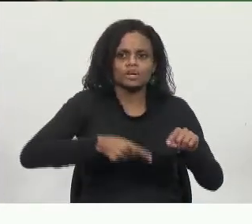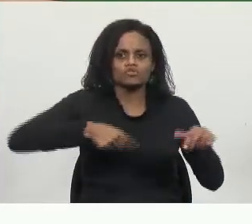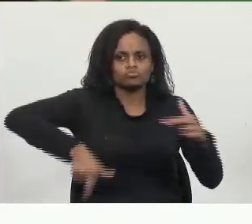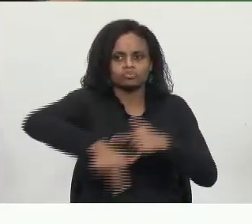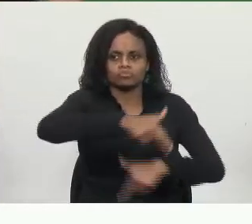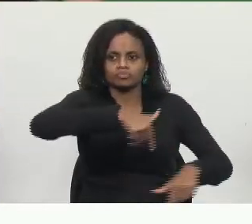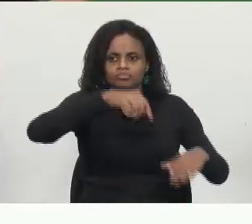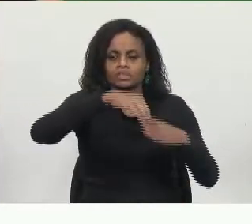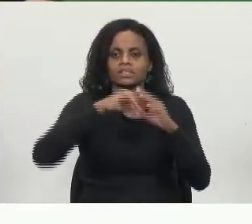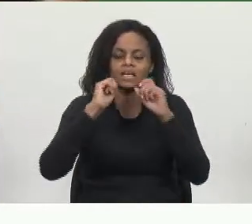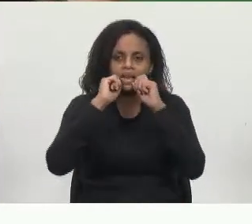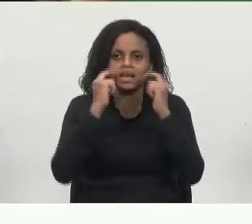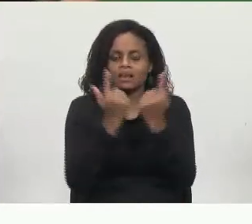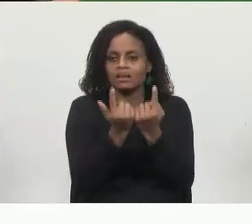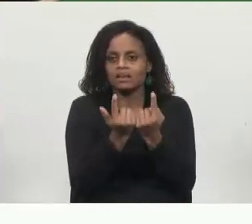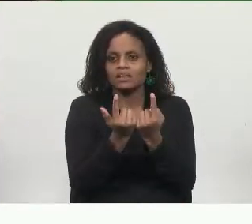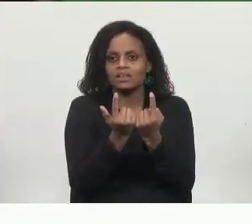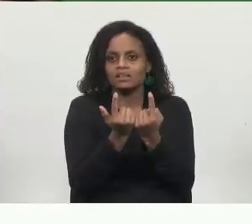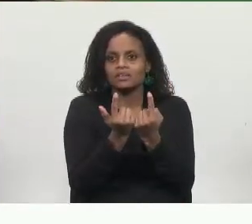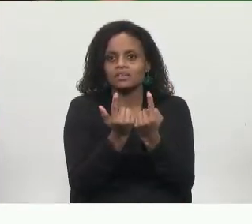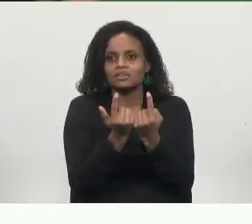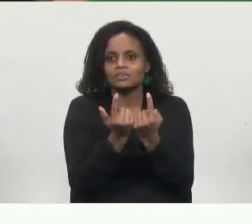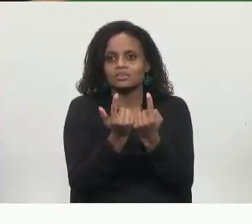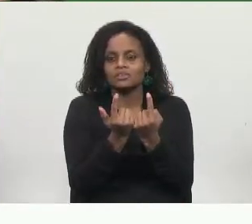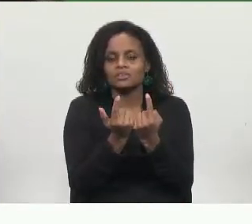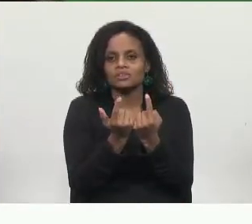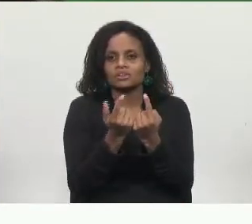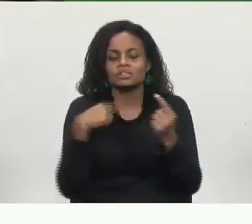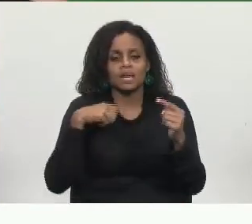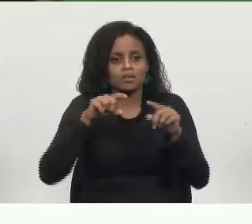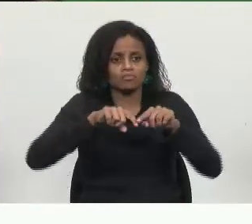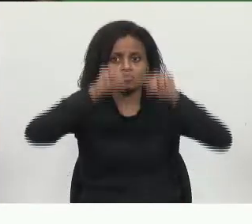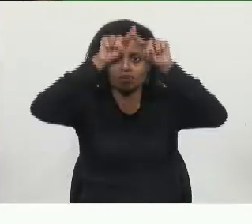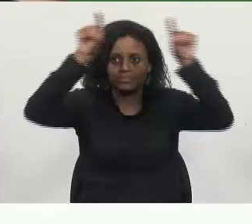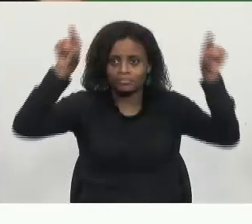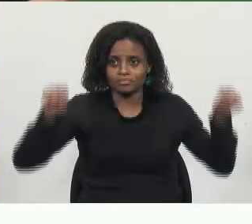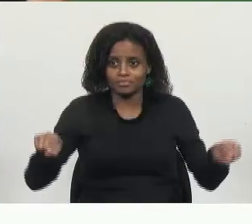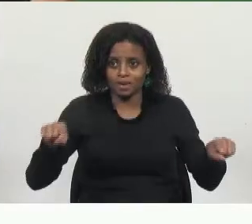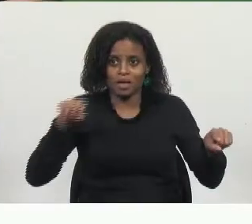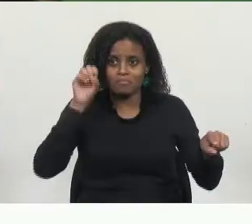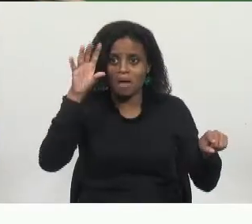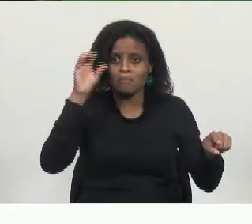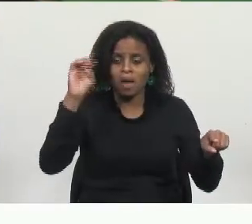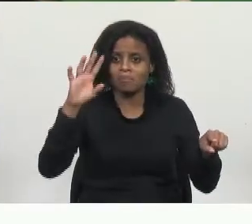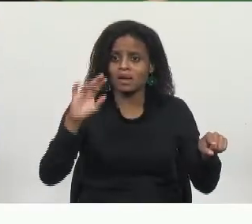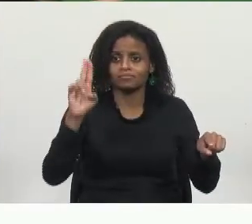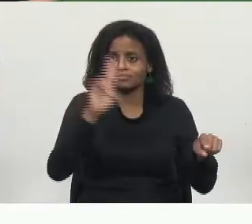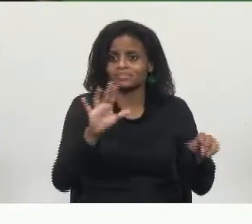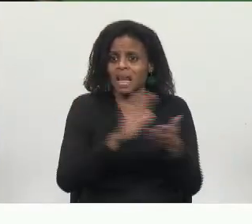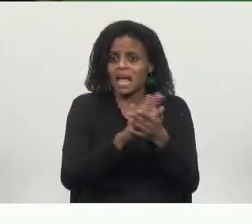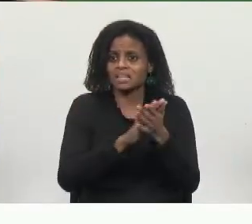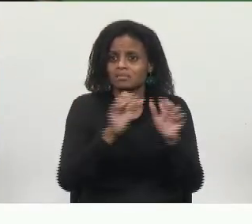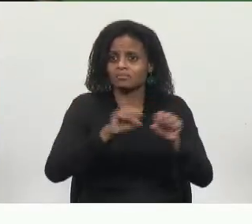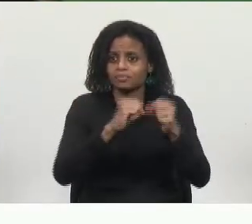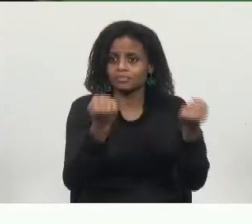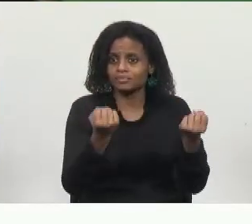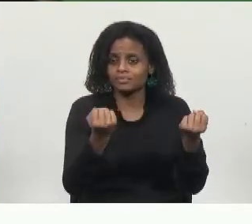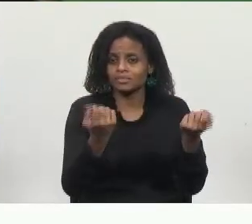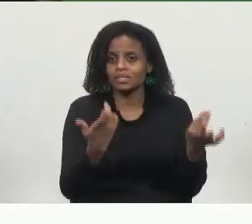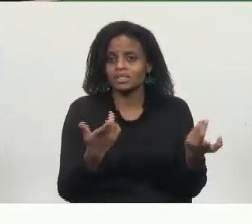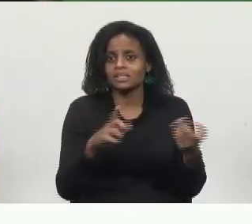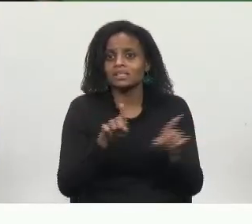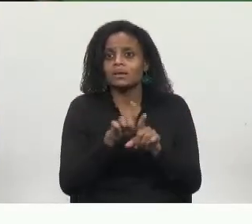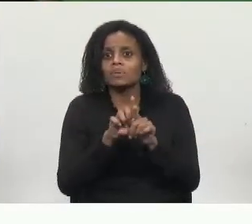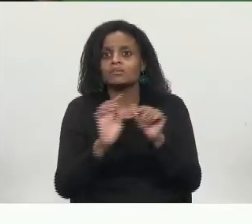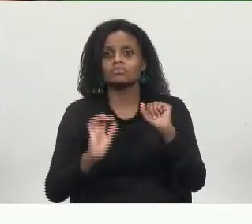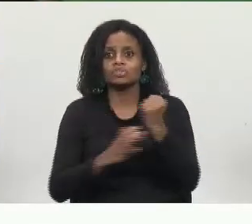de um detector de metal que não funciona, de seguranças que não estão armados. Então não faz sentido